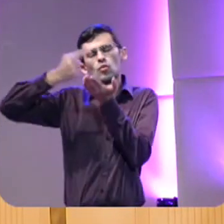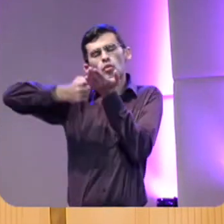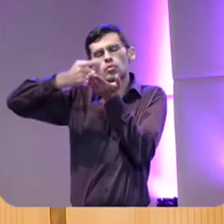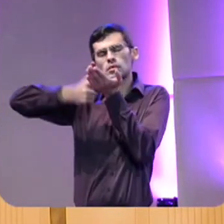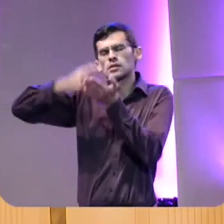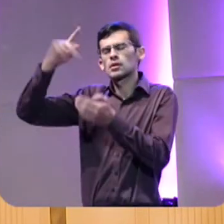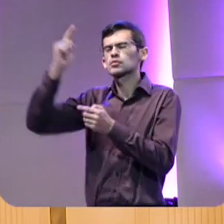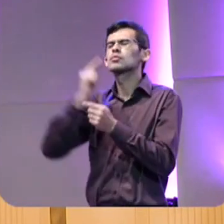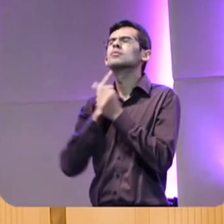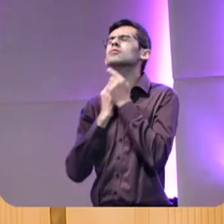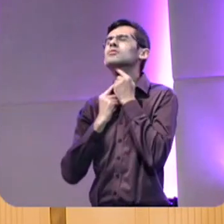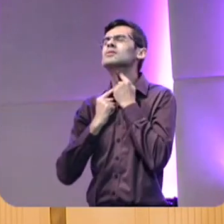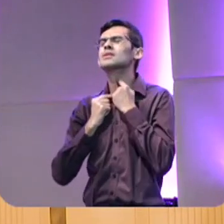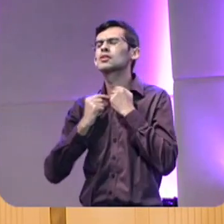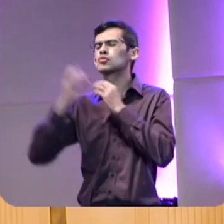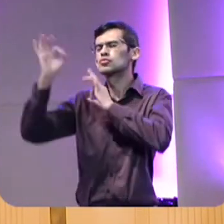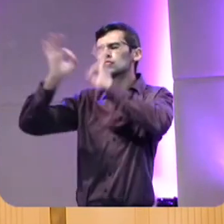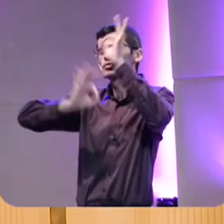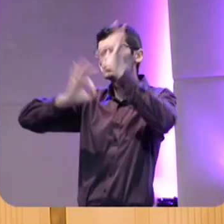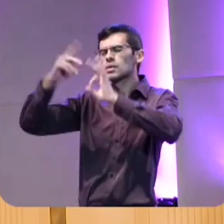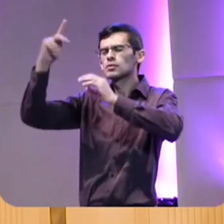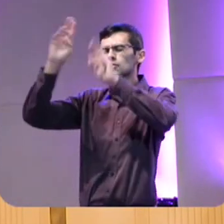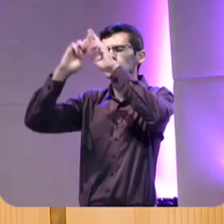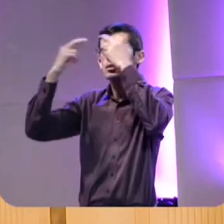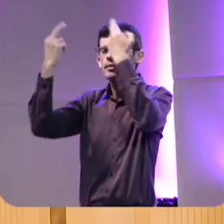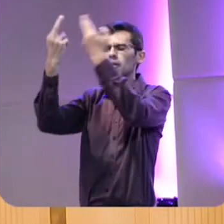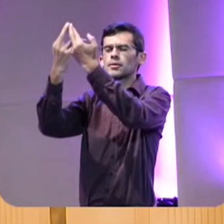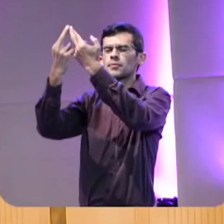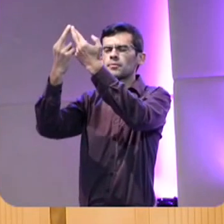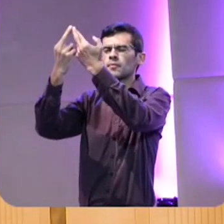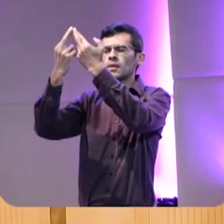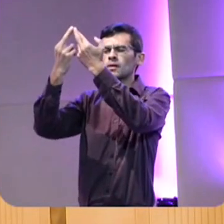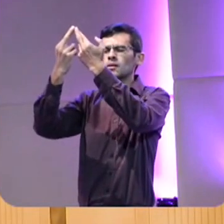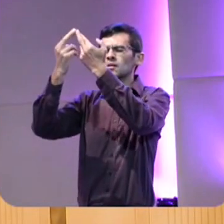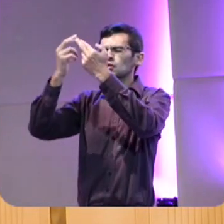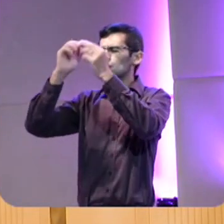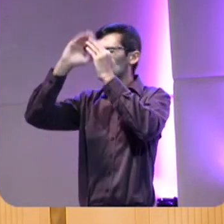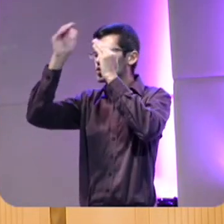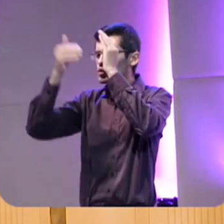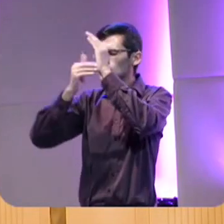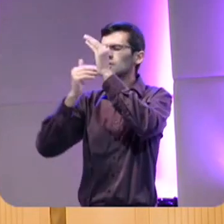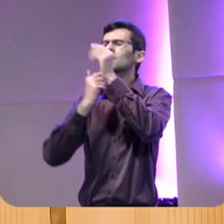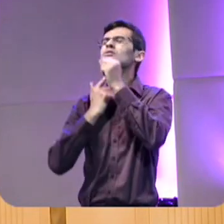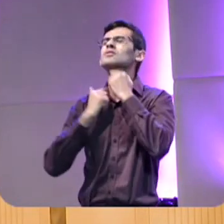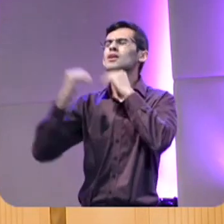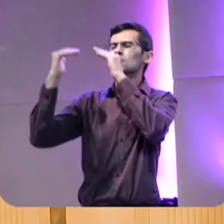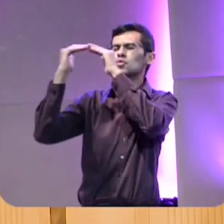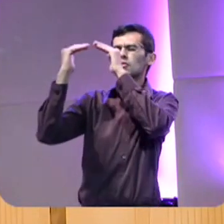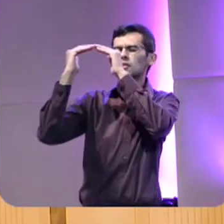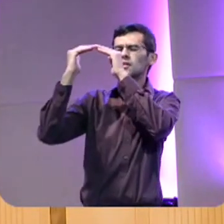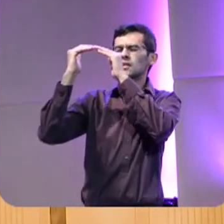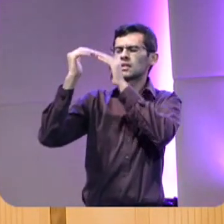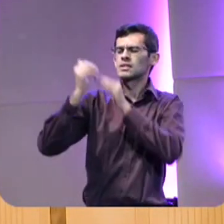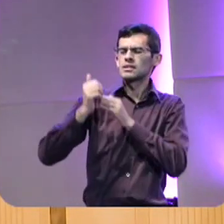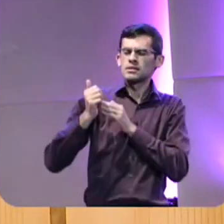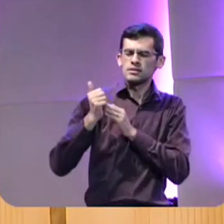tua vontade, os planos do teu reino, a conduta do teu reino para seguir os teus